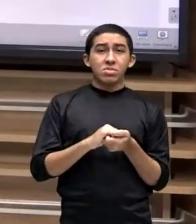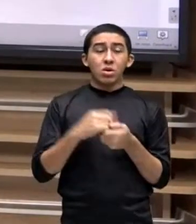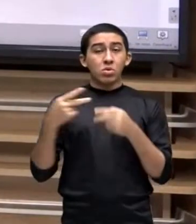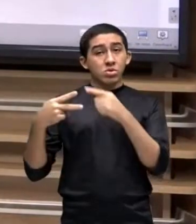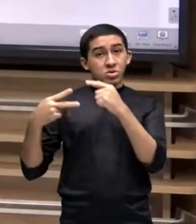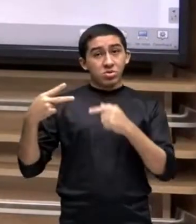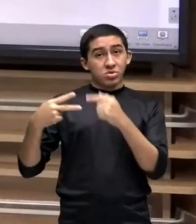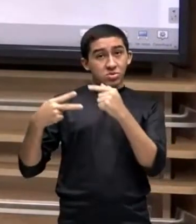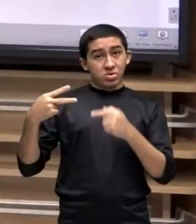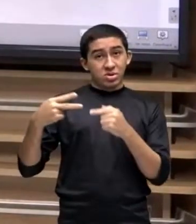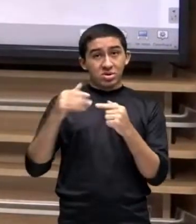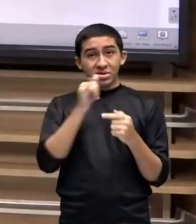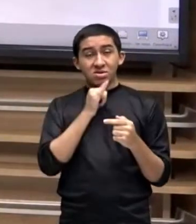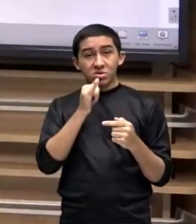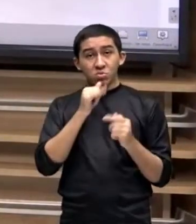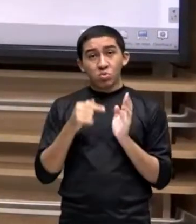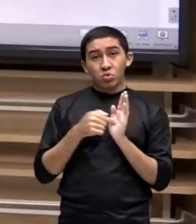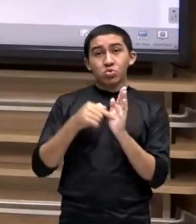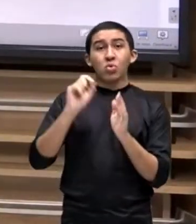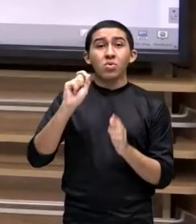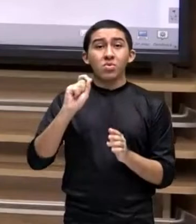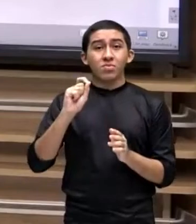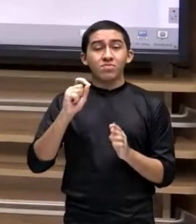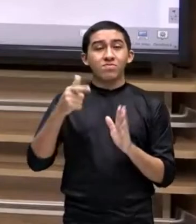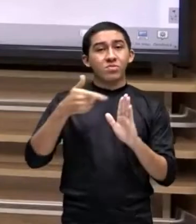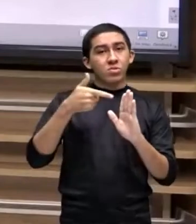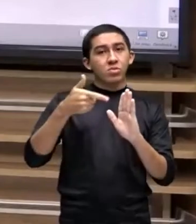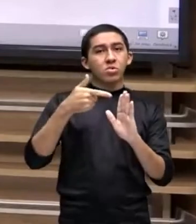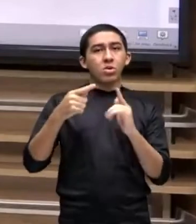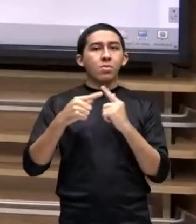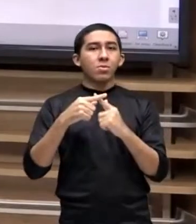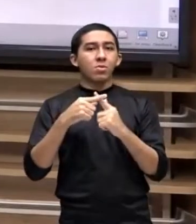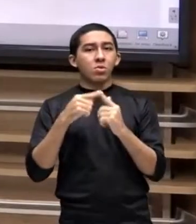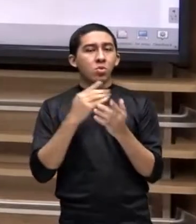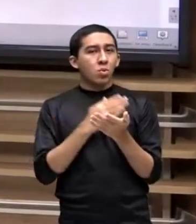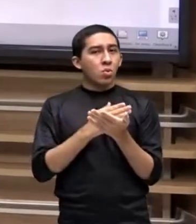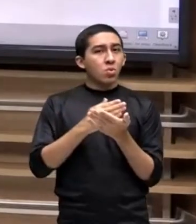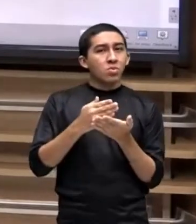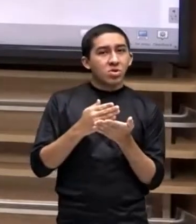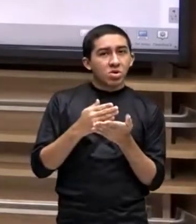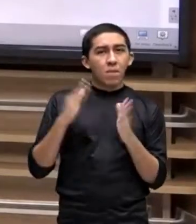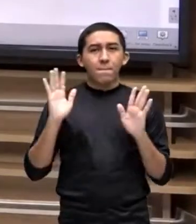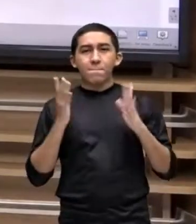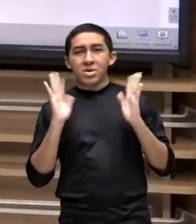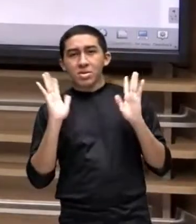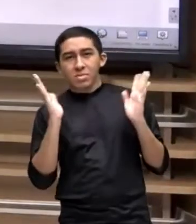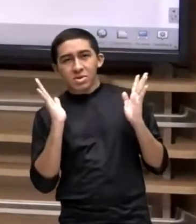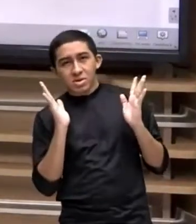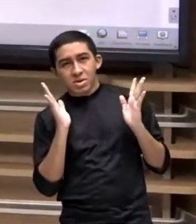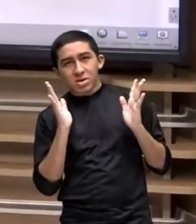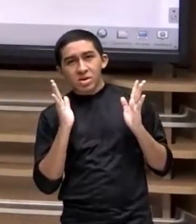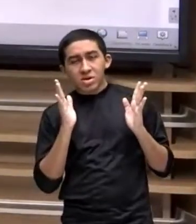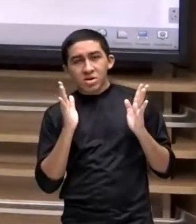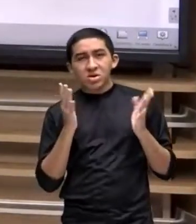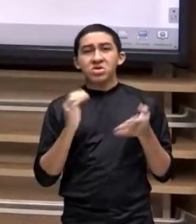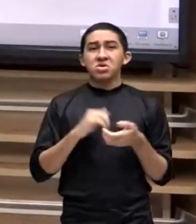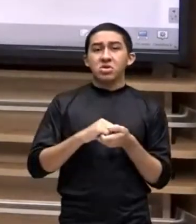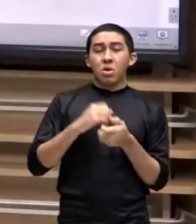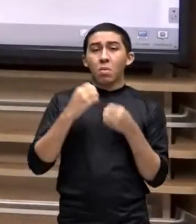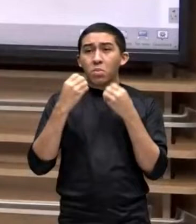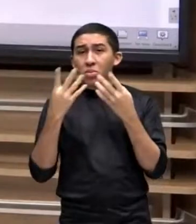nos mostrou, né, que era uma ironia porque inicialmente dávamos parabéns, inicialmente elogiávamos e depois a